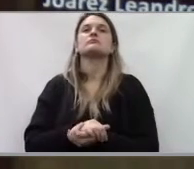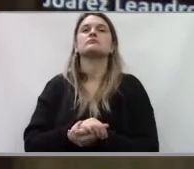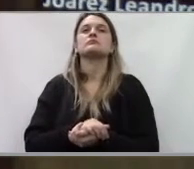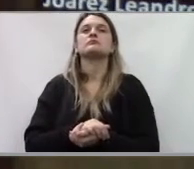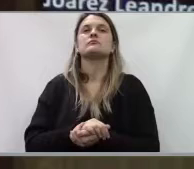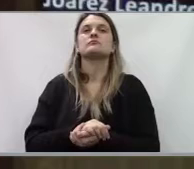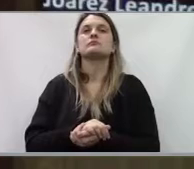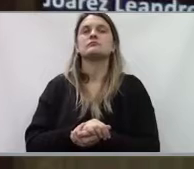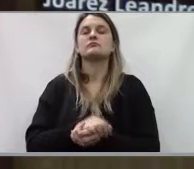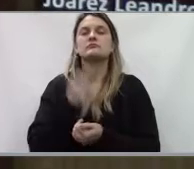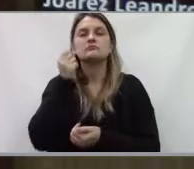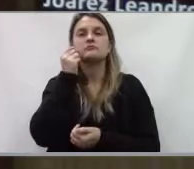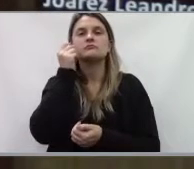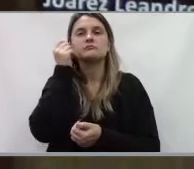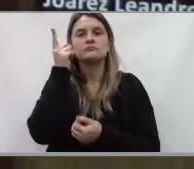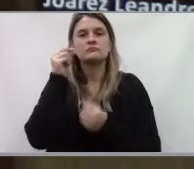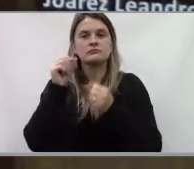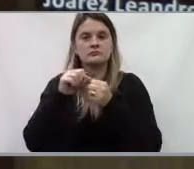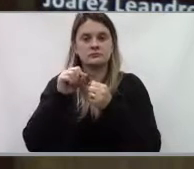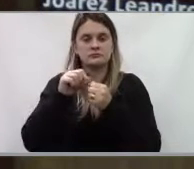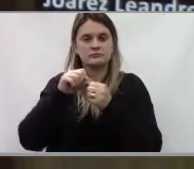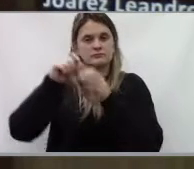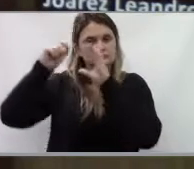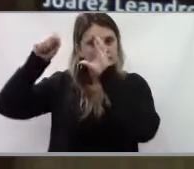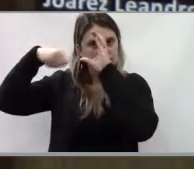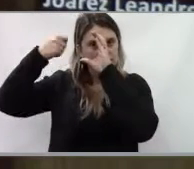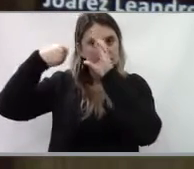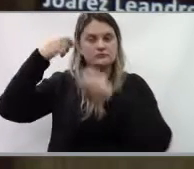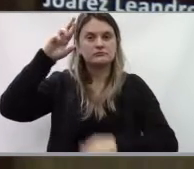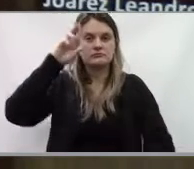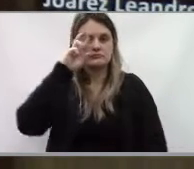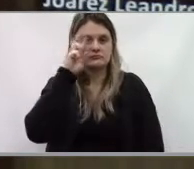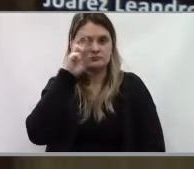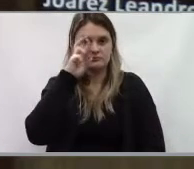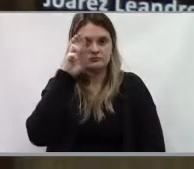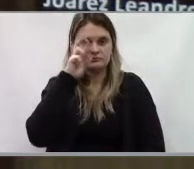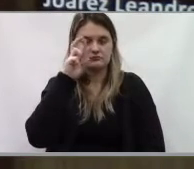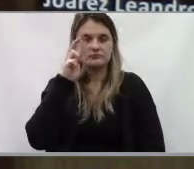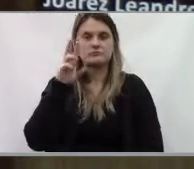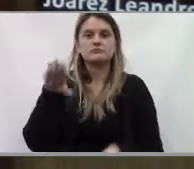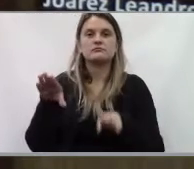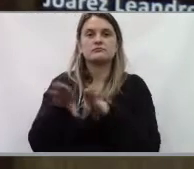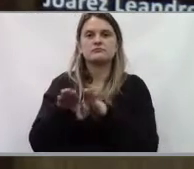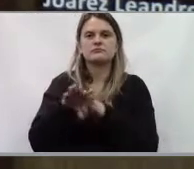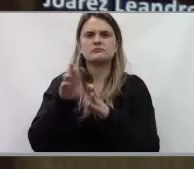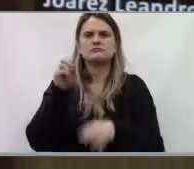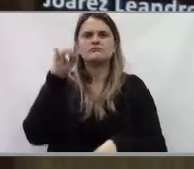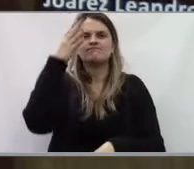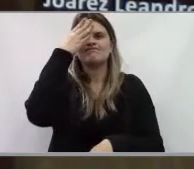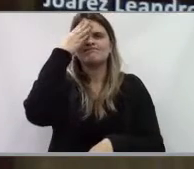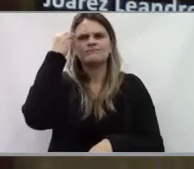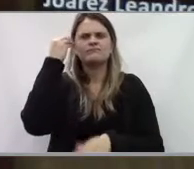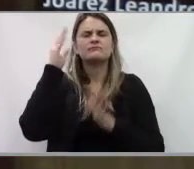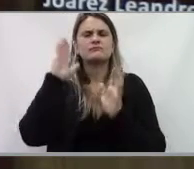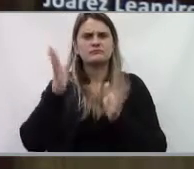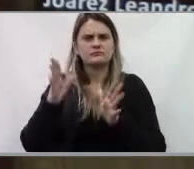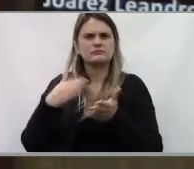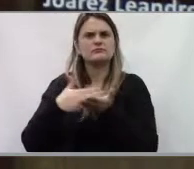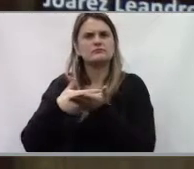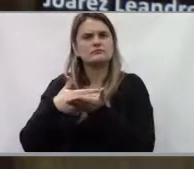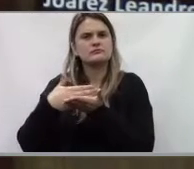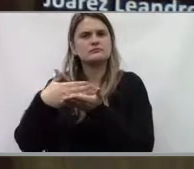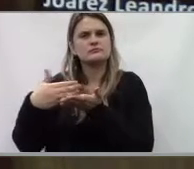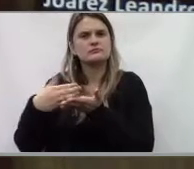órgãos de segurança do município na instalação de câmaras de monitoramento, que, inclusive, se não me falha a memória, já deve